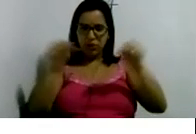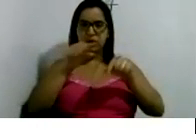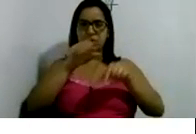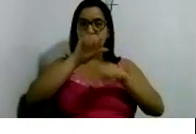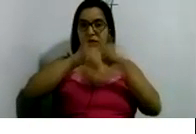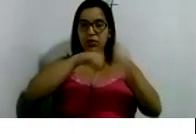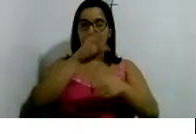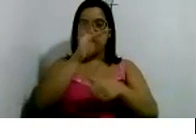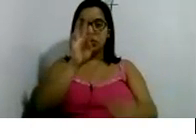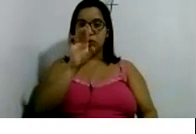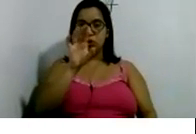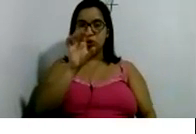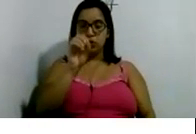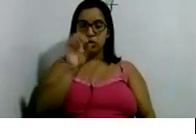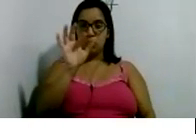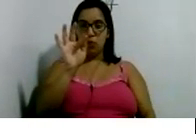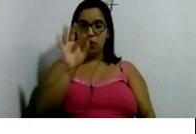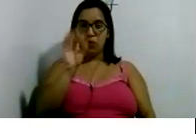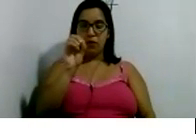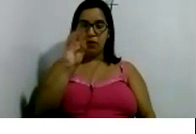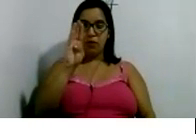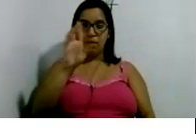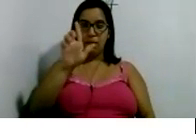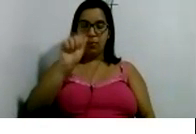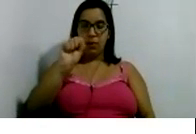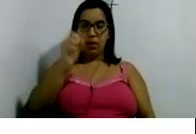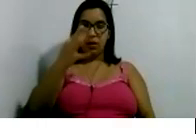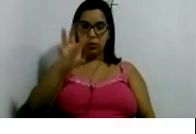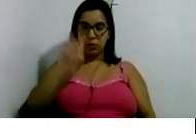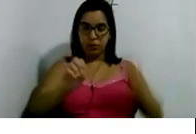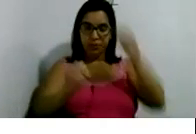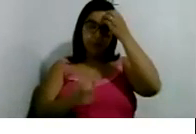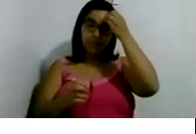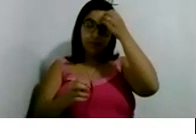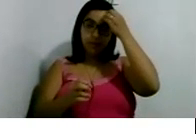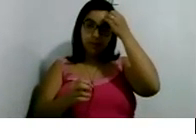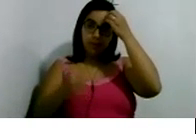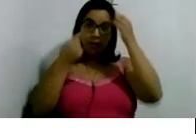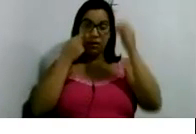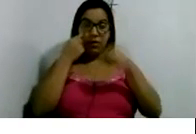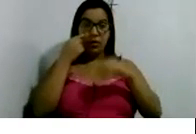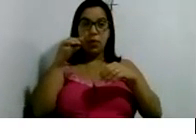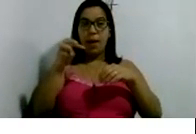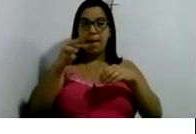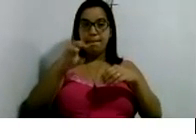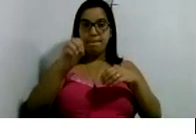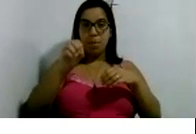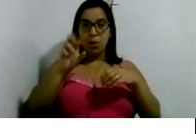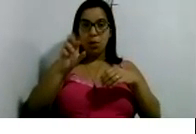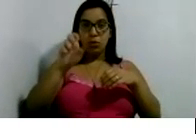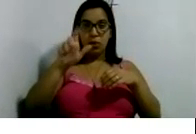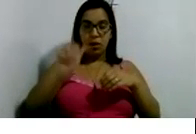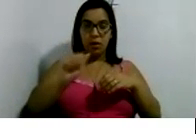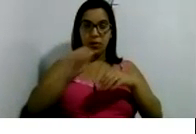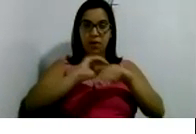estrutura que a gente chama de trofoblasto. Então, aqui a gente está vendo uma mórula da região externa.